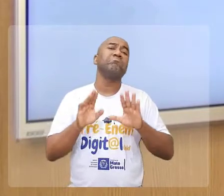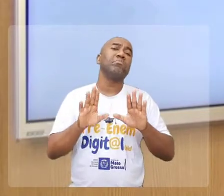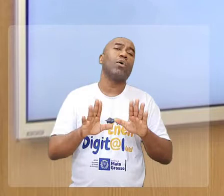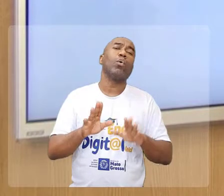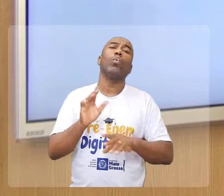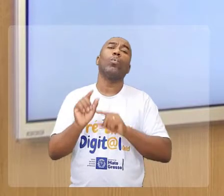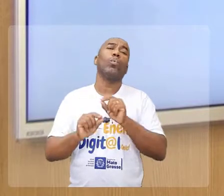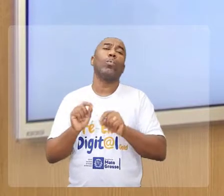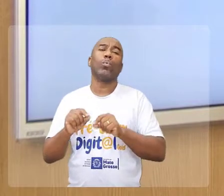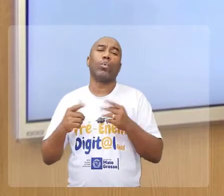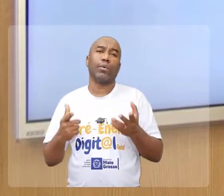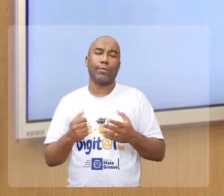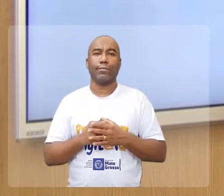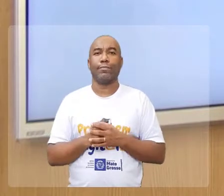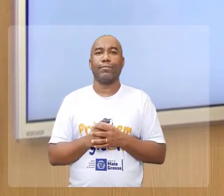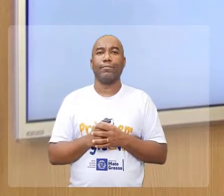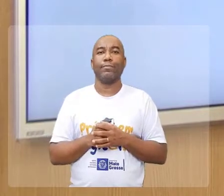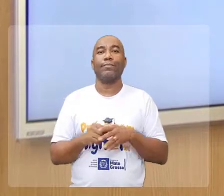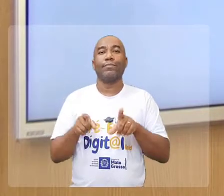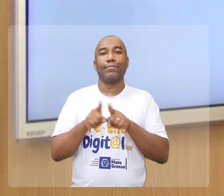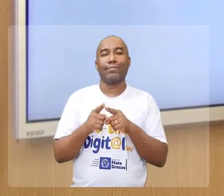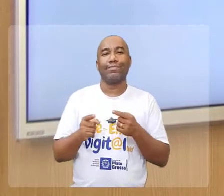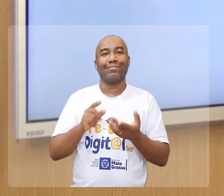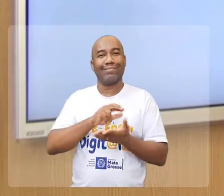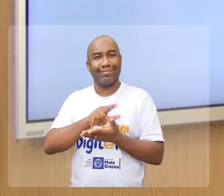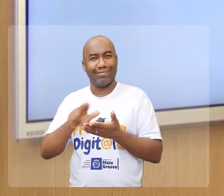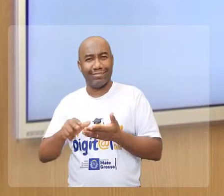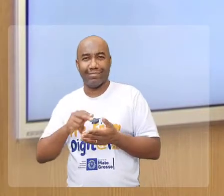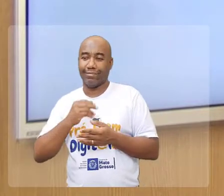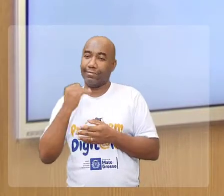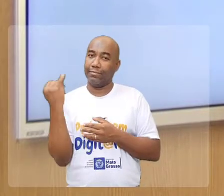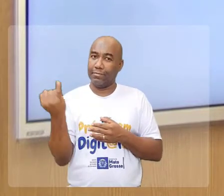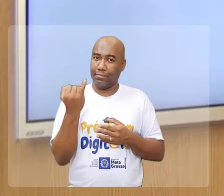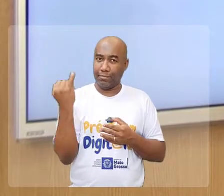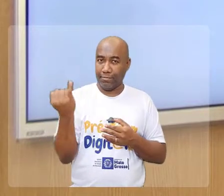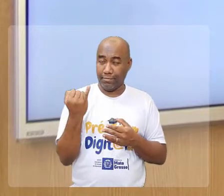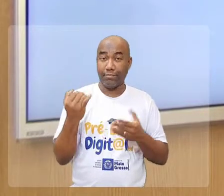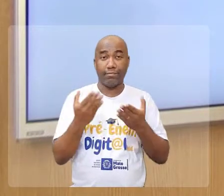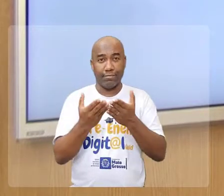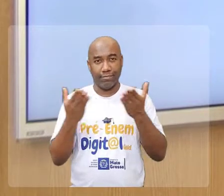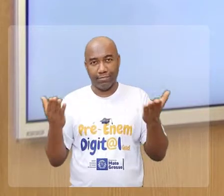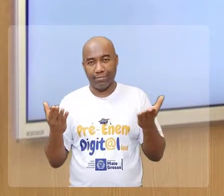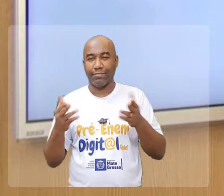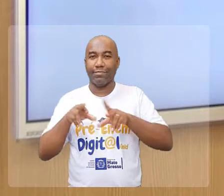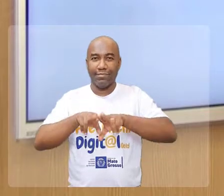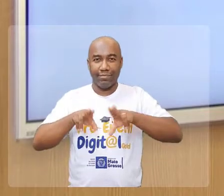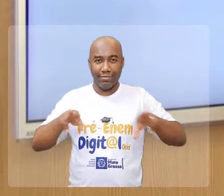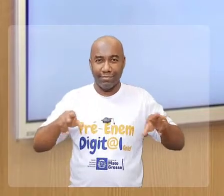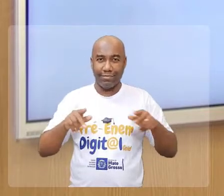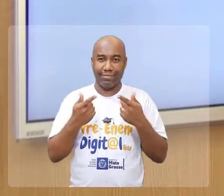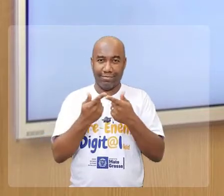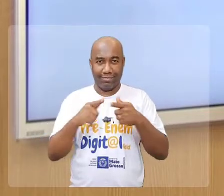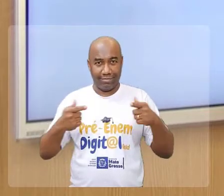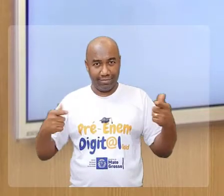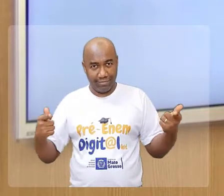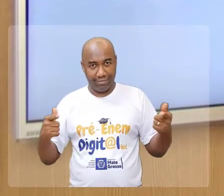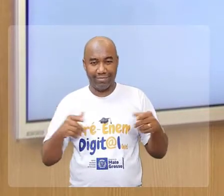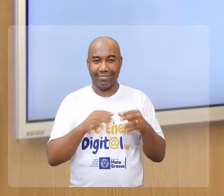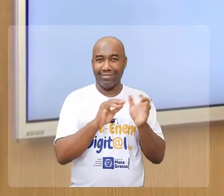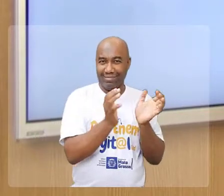É a harmonia existente entre as classes gramaticais